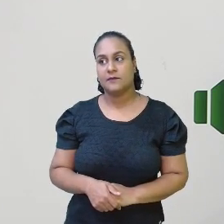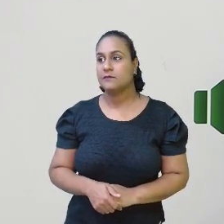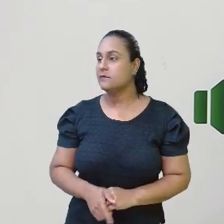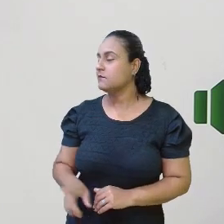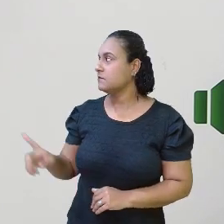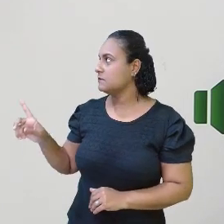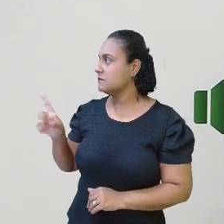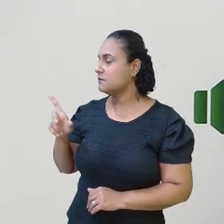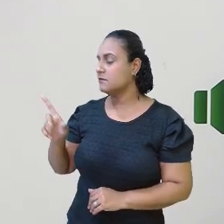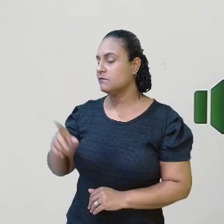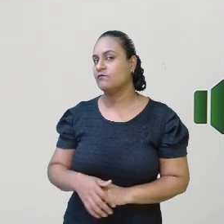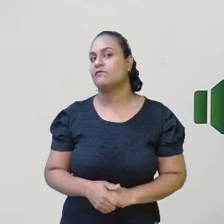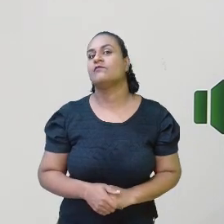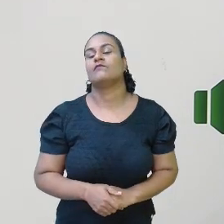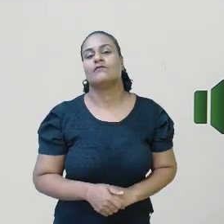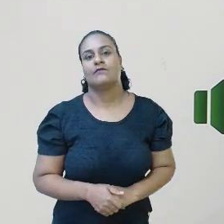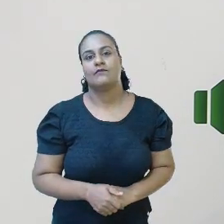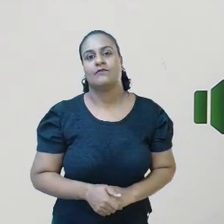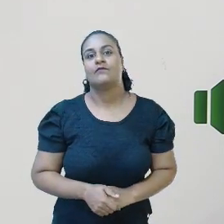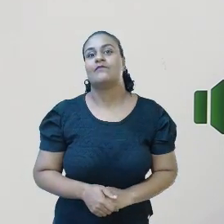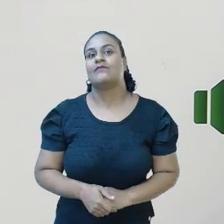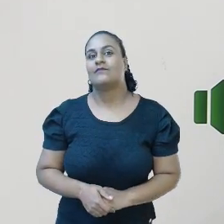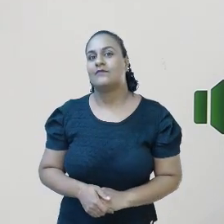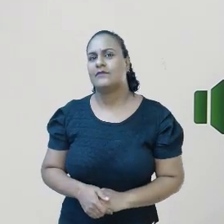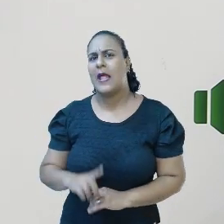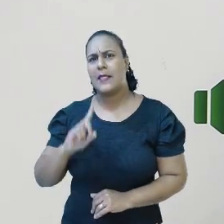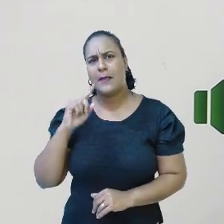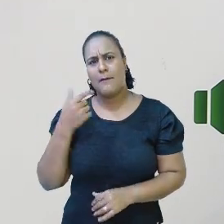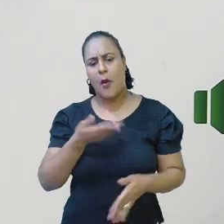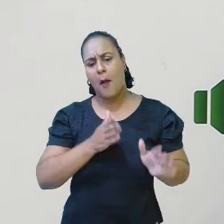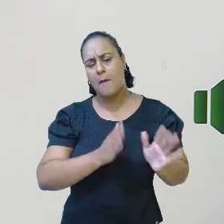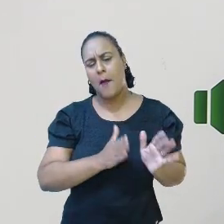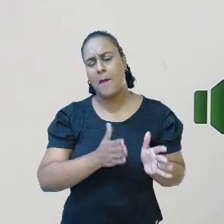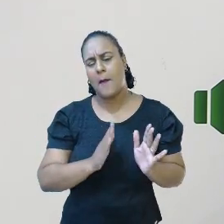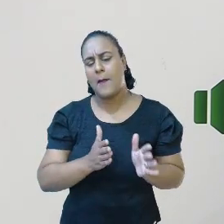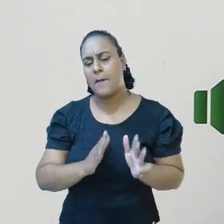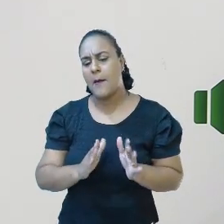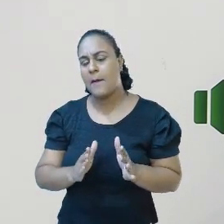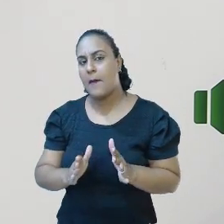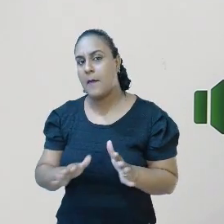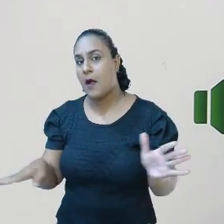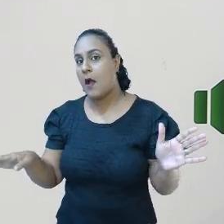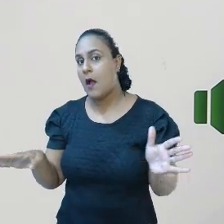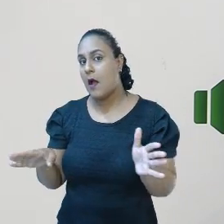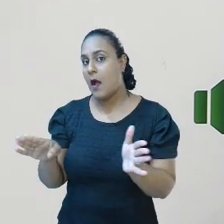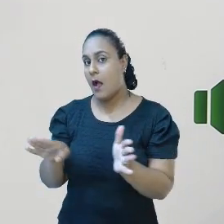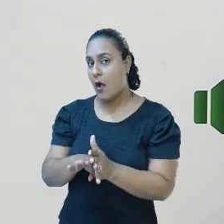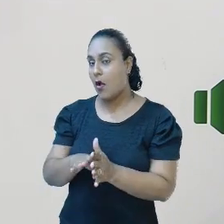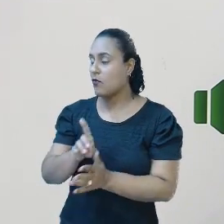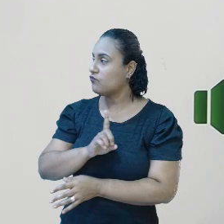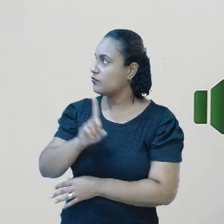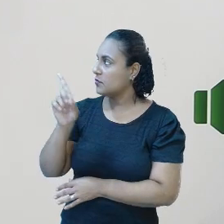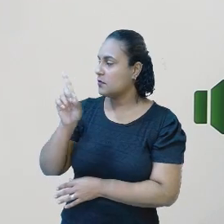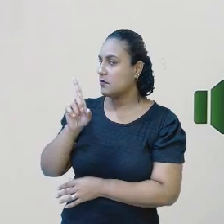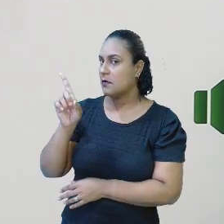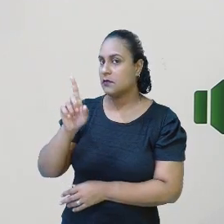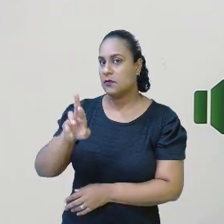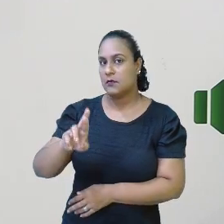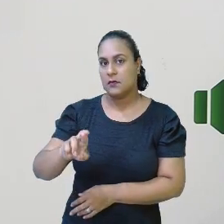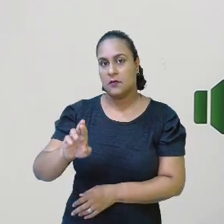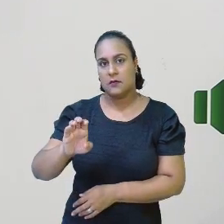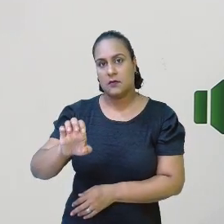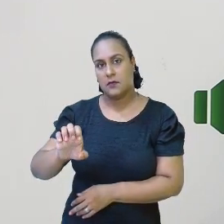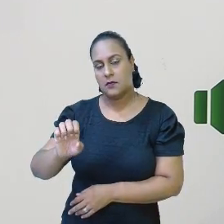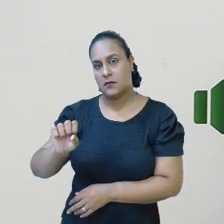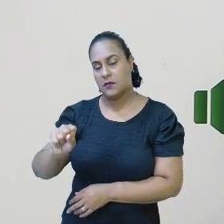para cá. Pronto. Passado essa etapa, ela vai para os reservatórios. Então,